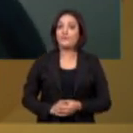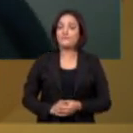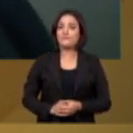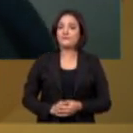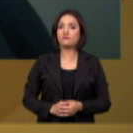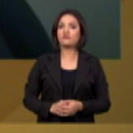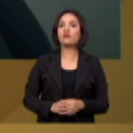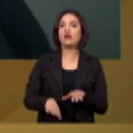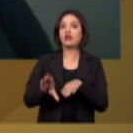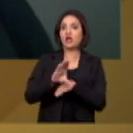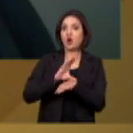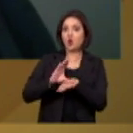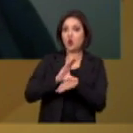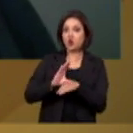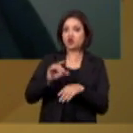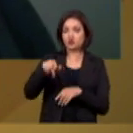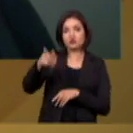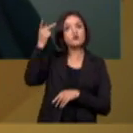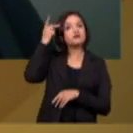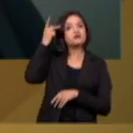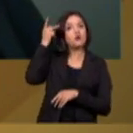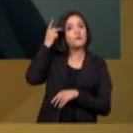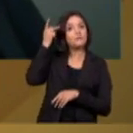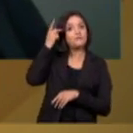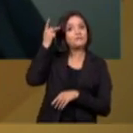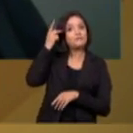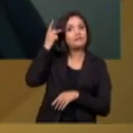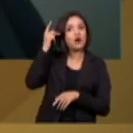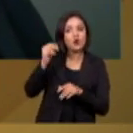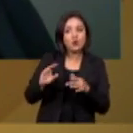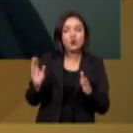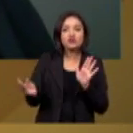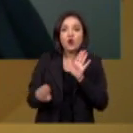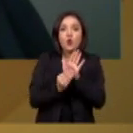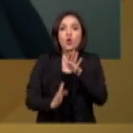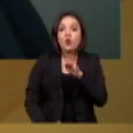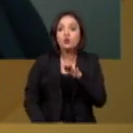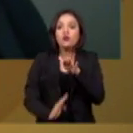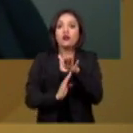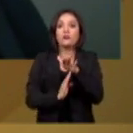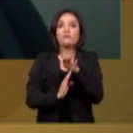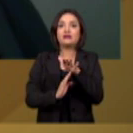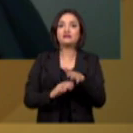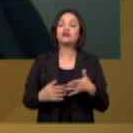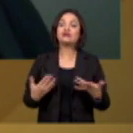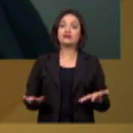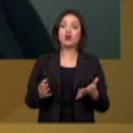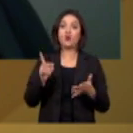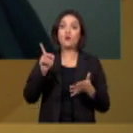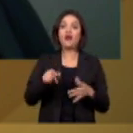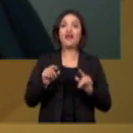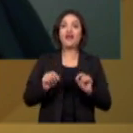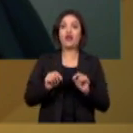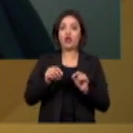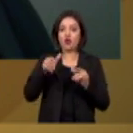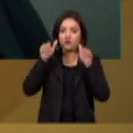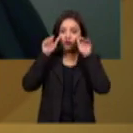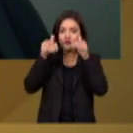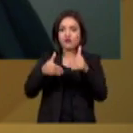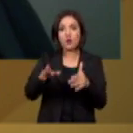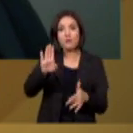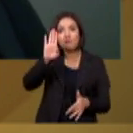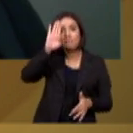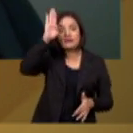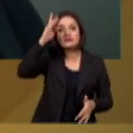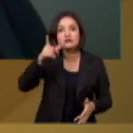instituição do estado de são paulo acabou esse é o advento direto